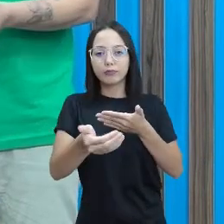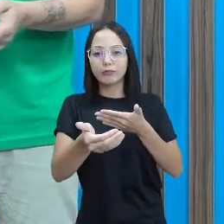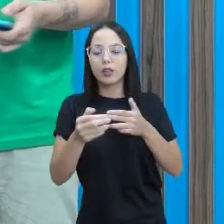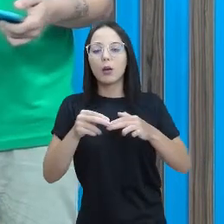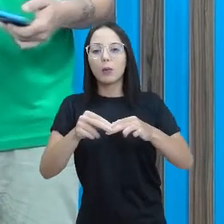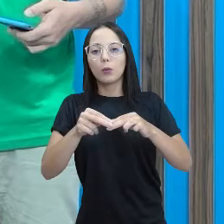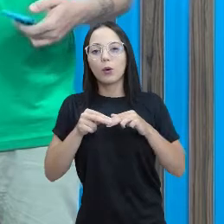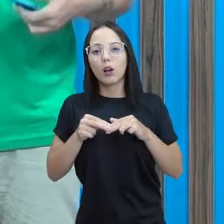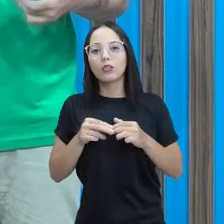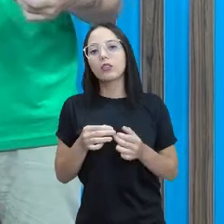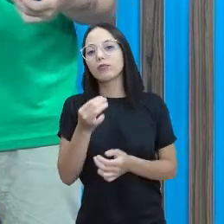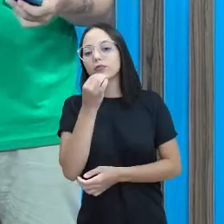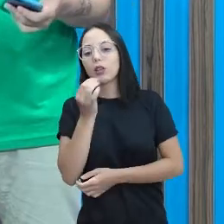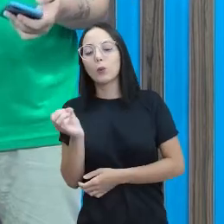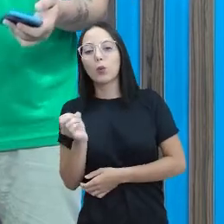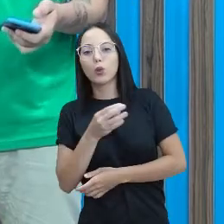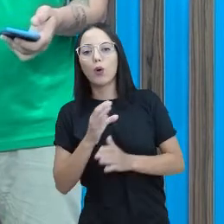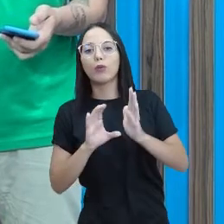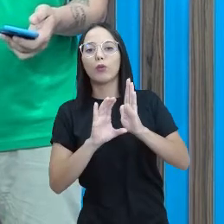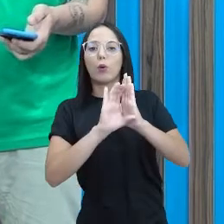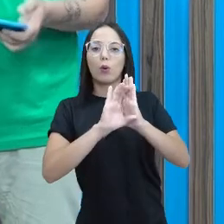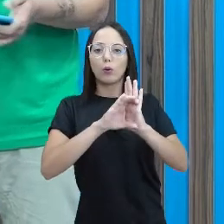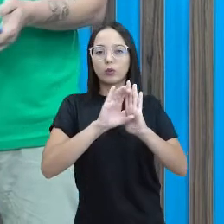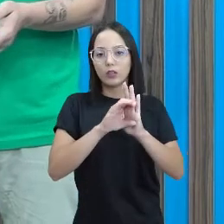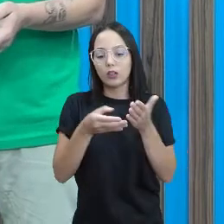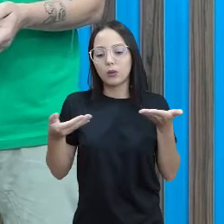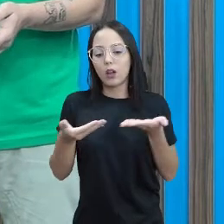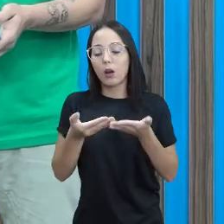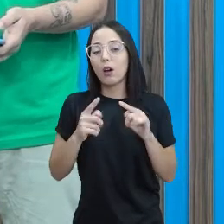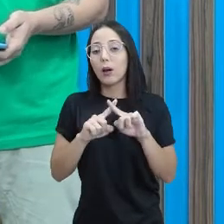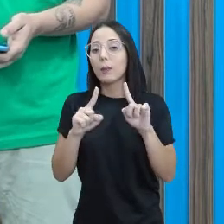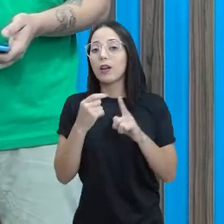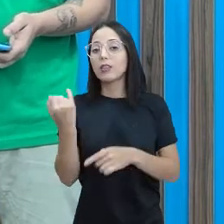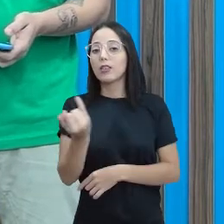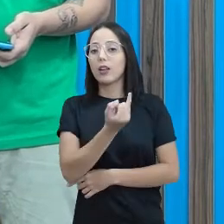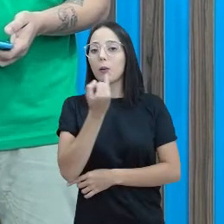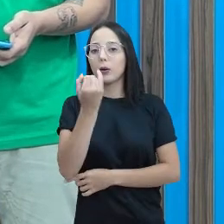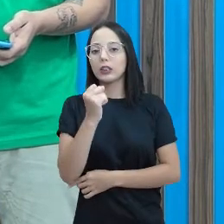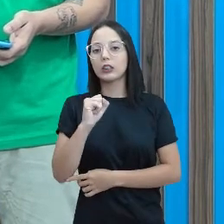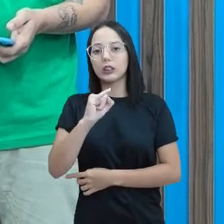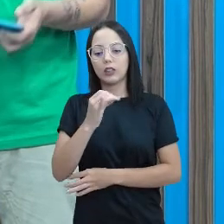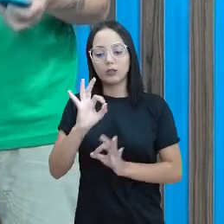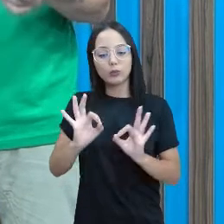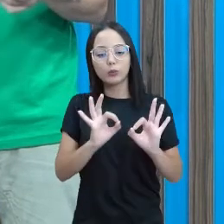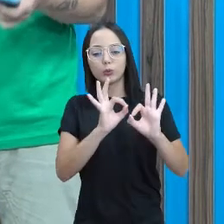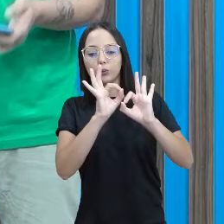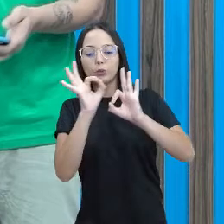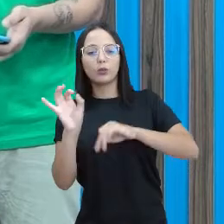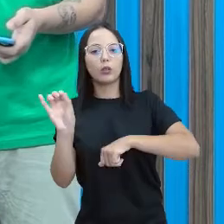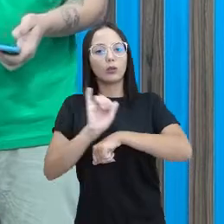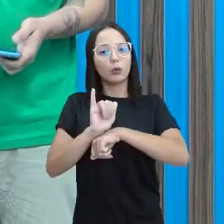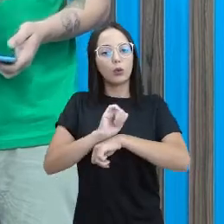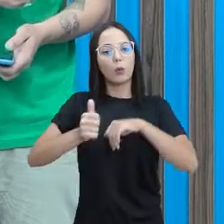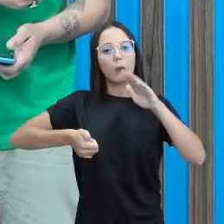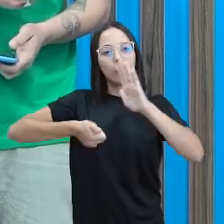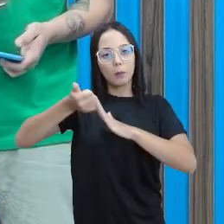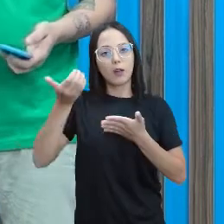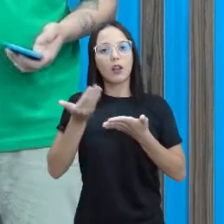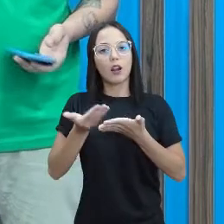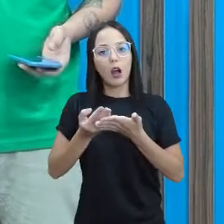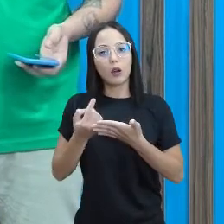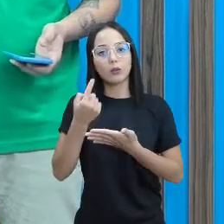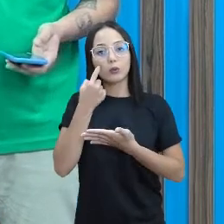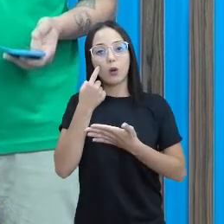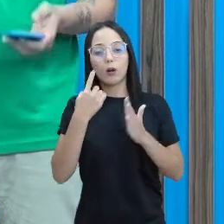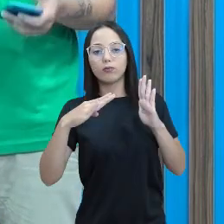dada a partir dos novos conceitos que a gente vai trabalhar, mas é importante que se você está vendo pelo YouTube como a primeira aula, dá uma olhadinha